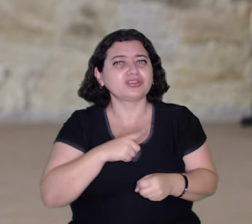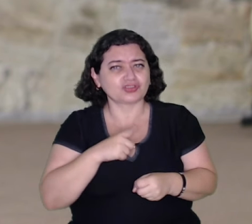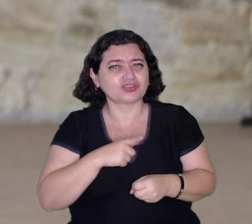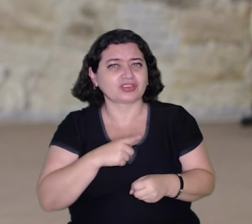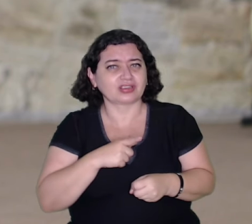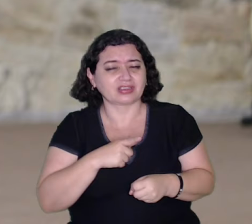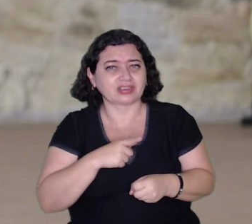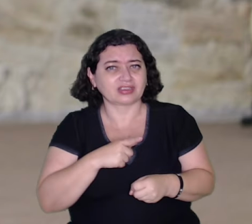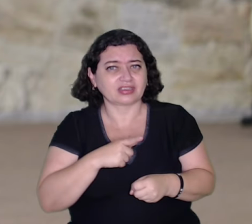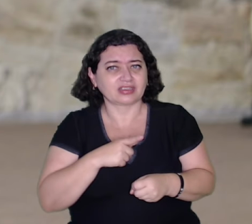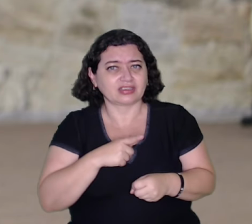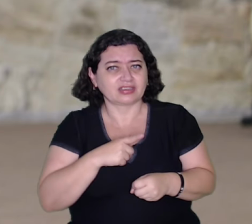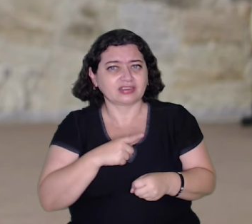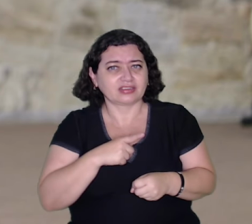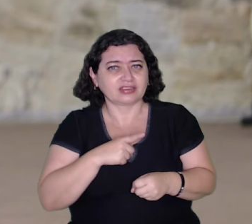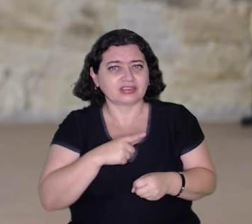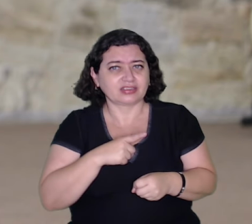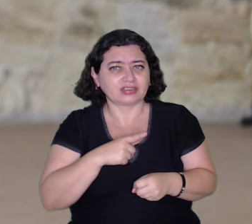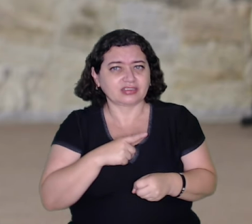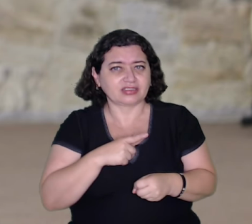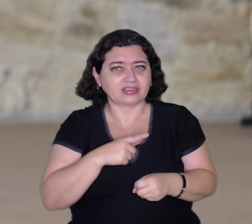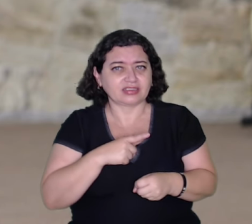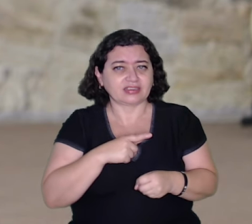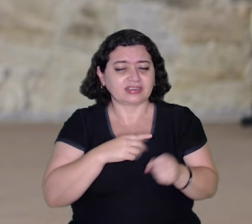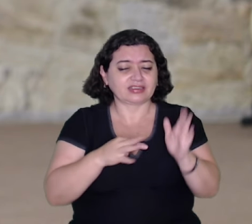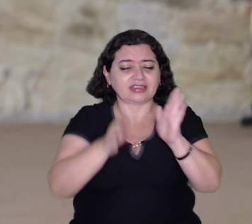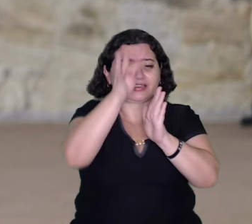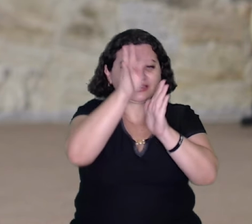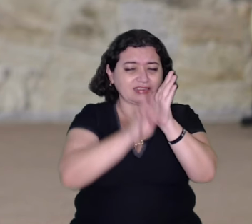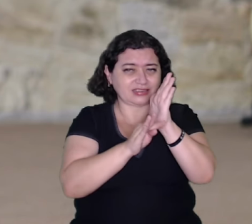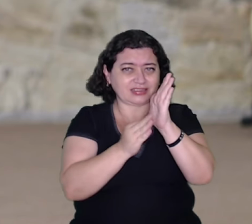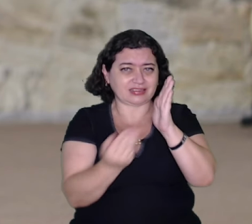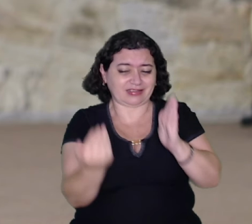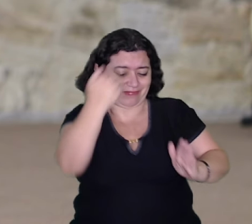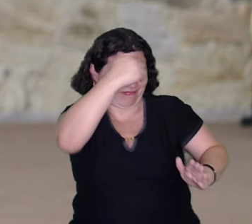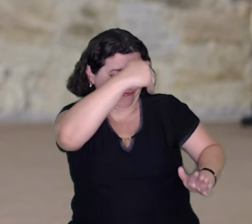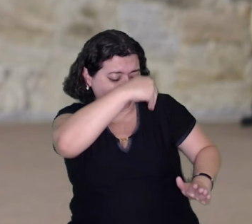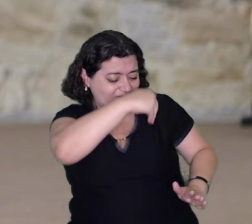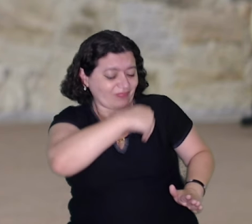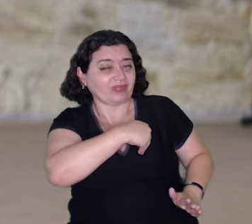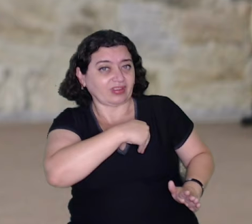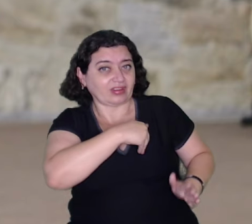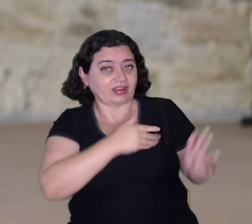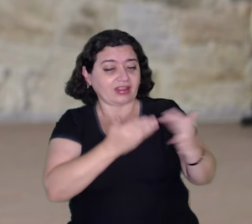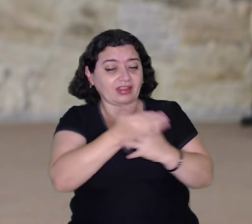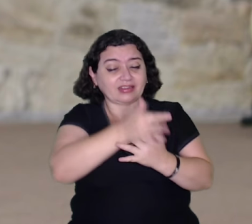de interiorizar esse texto bíblico, a verdade bíblica, pela fé,